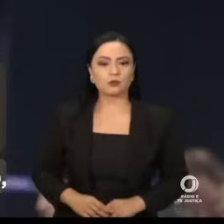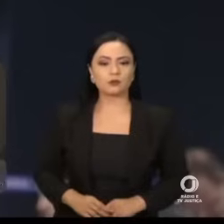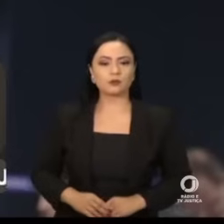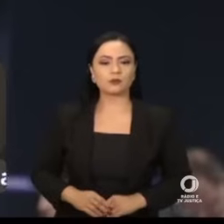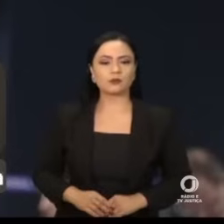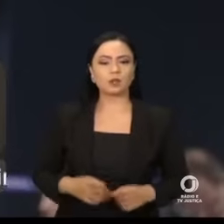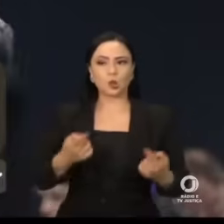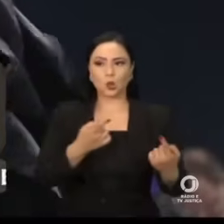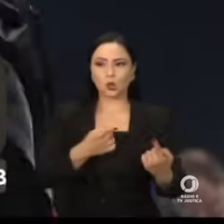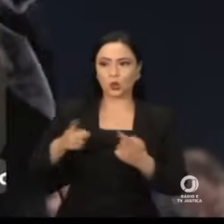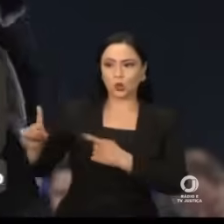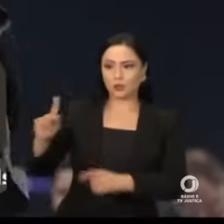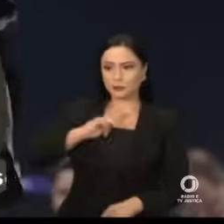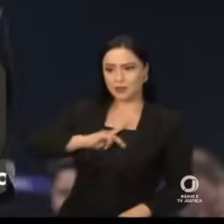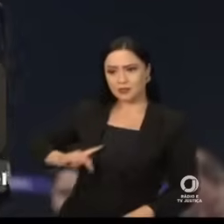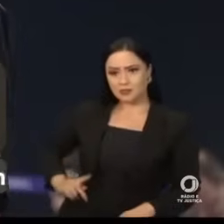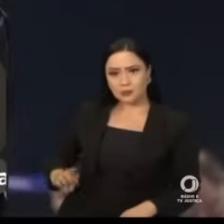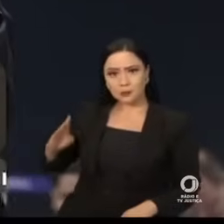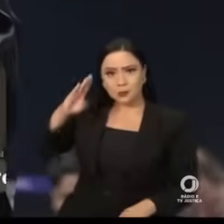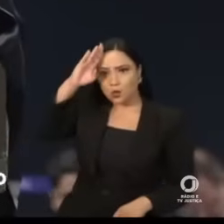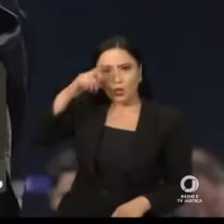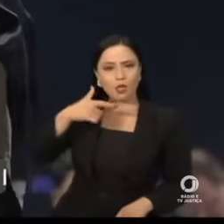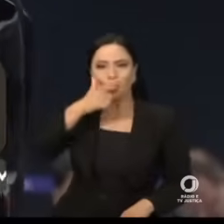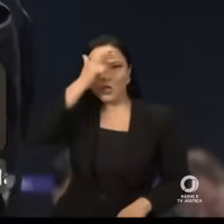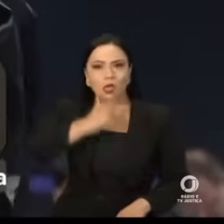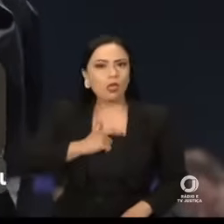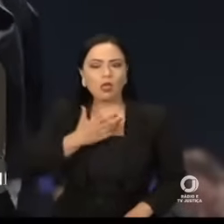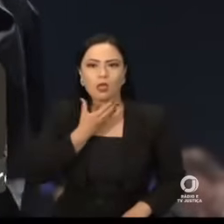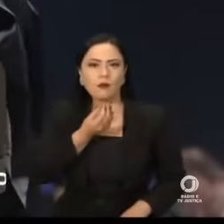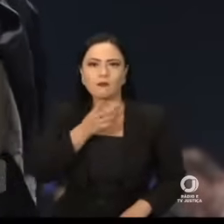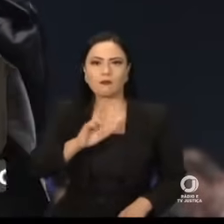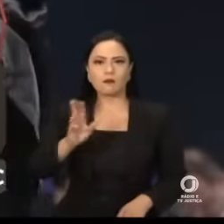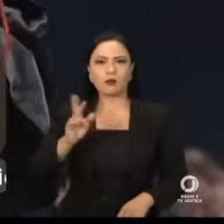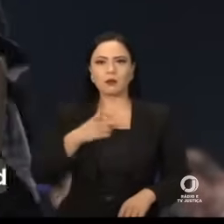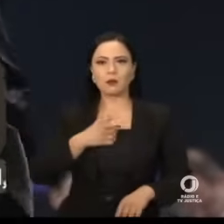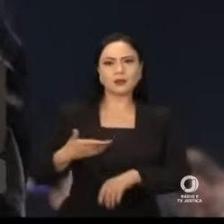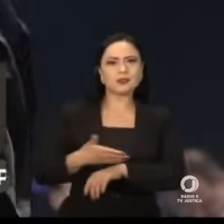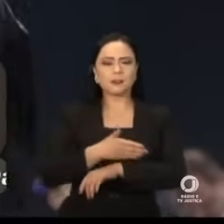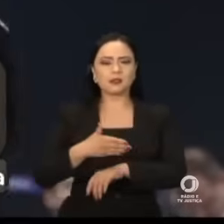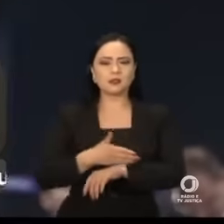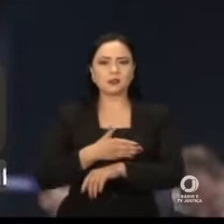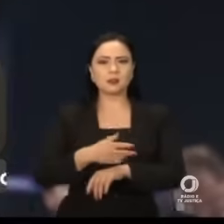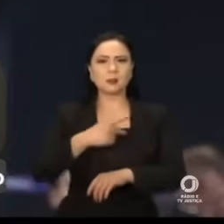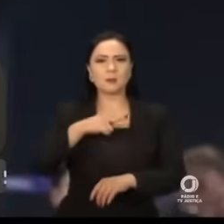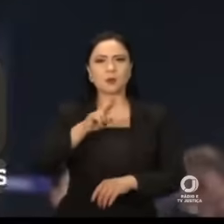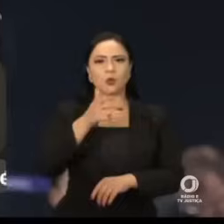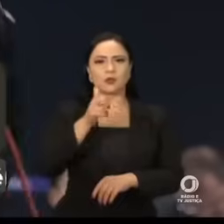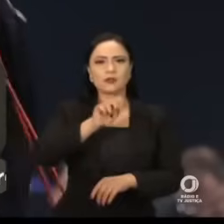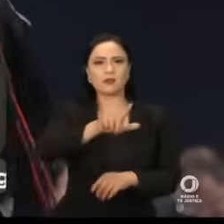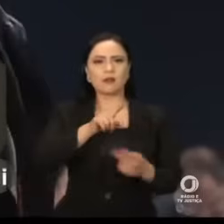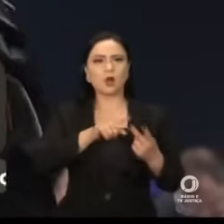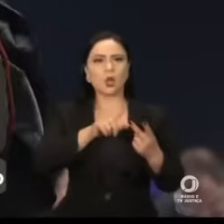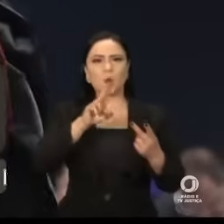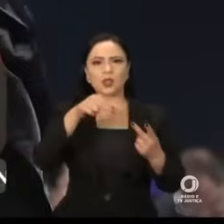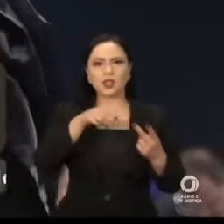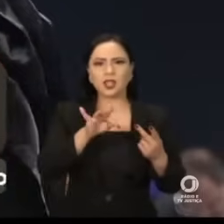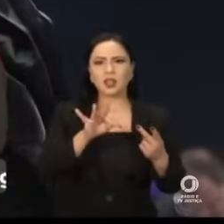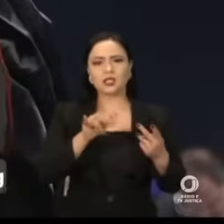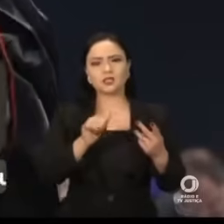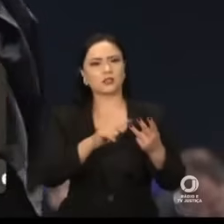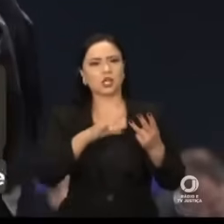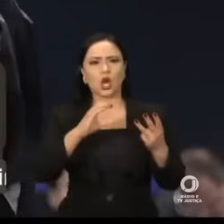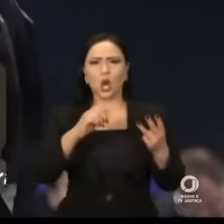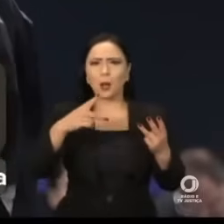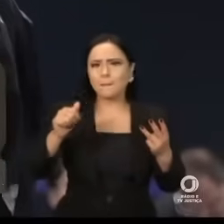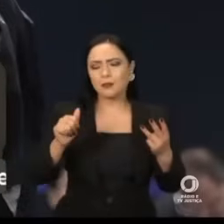contra o presidente da República, nem ele chegou a dizer participação em punhal, em luneta, em copa,